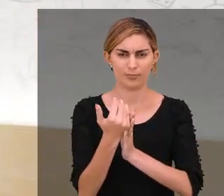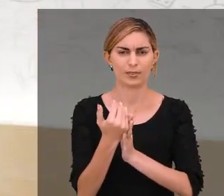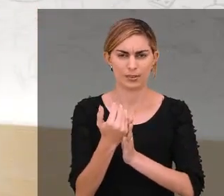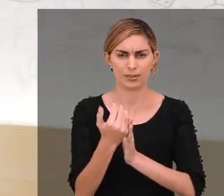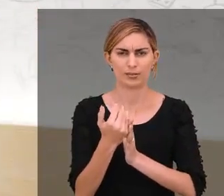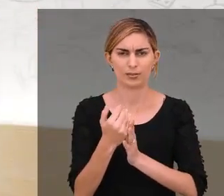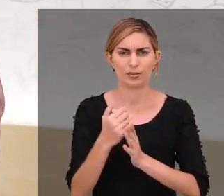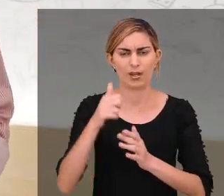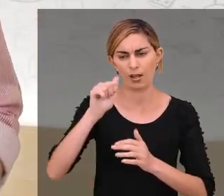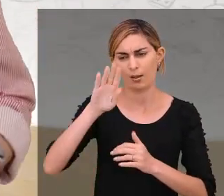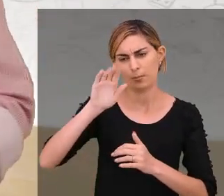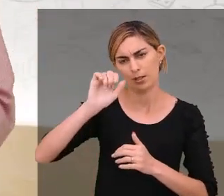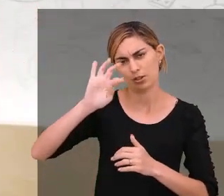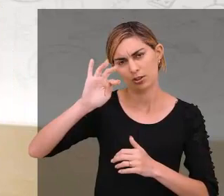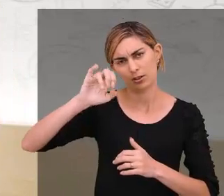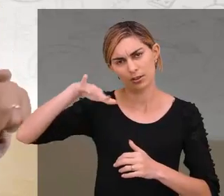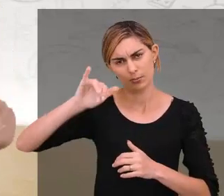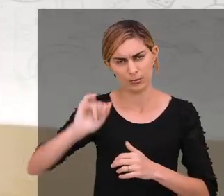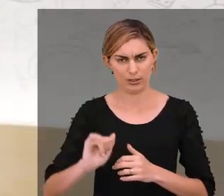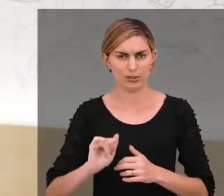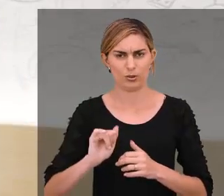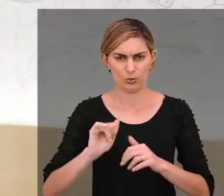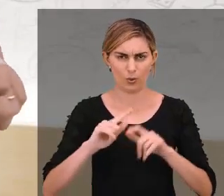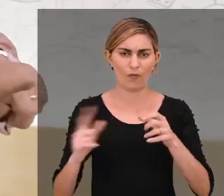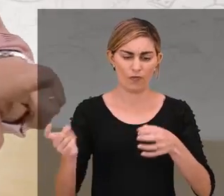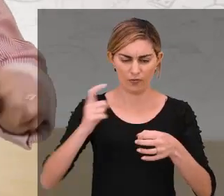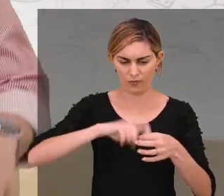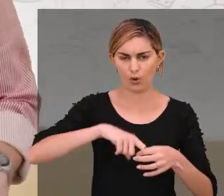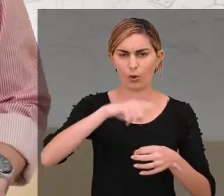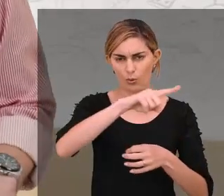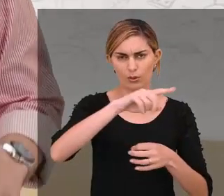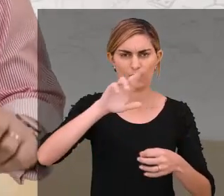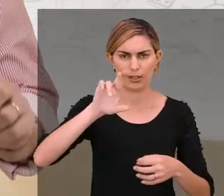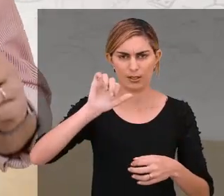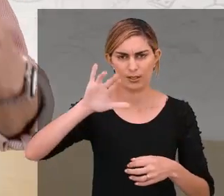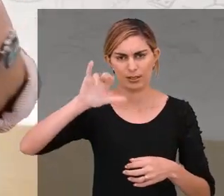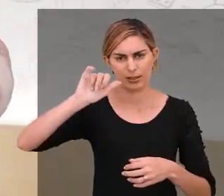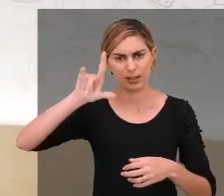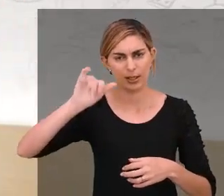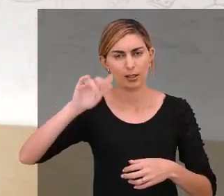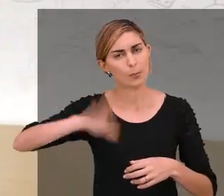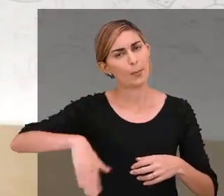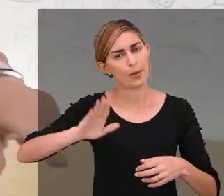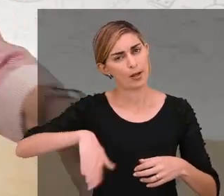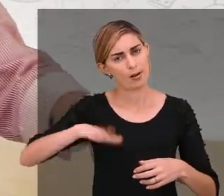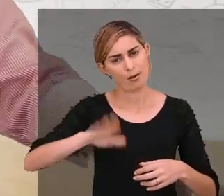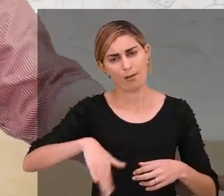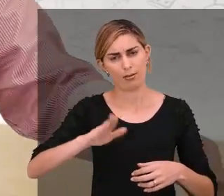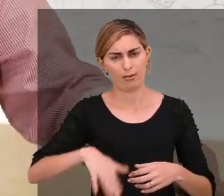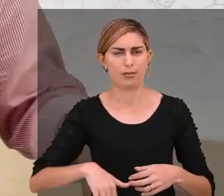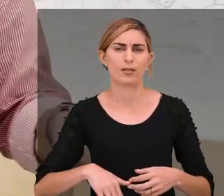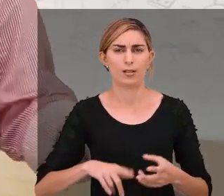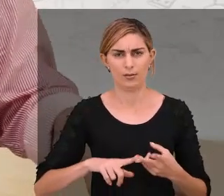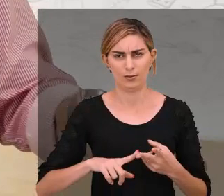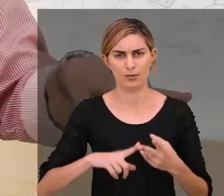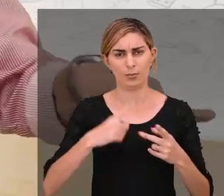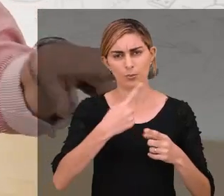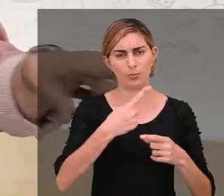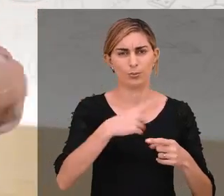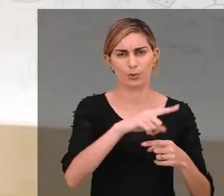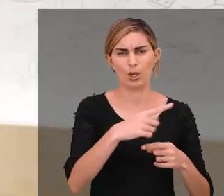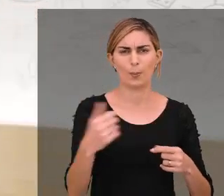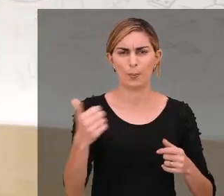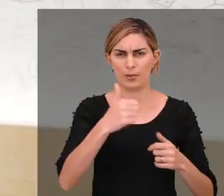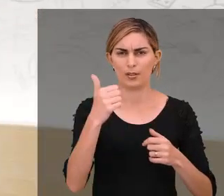eficiência na cadeia de abastecimento, porque essa matéria-prima que volta para ser reciclada, ela é mais barata do que a matéria-prima virgem